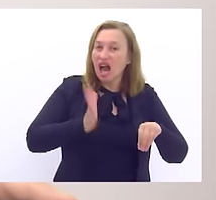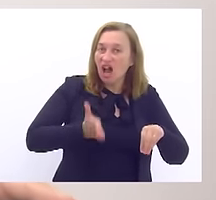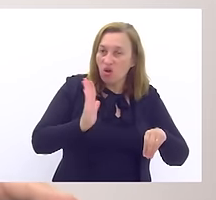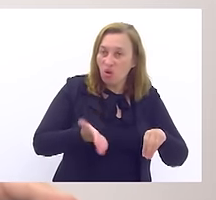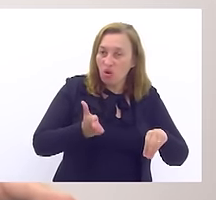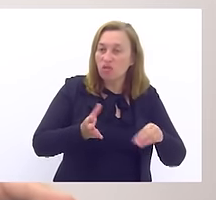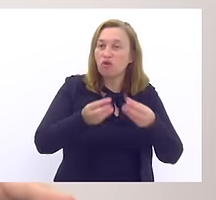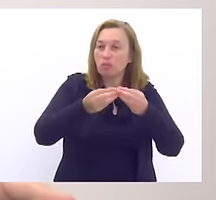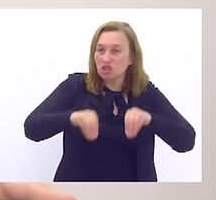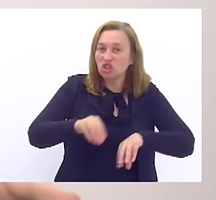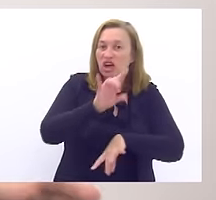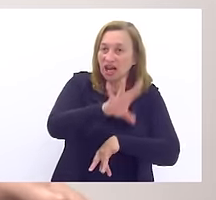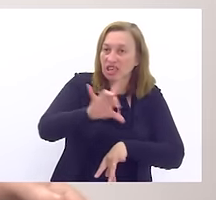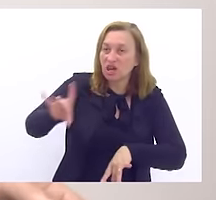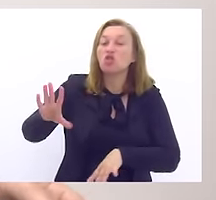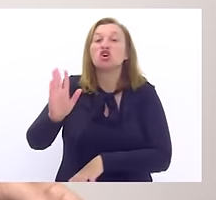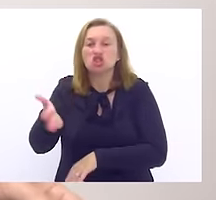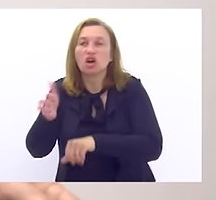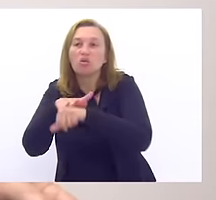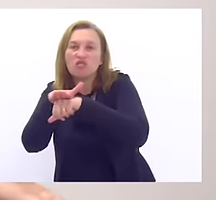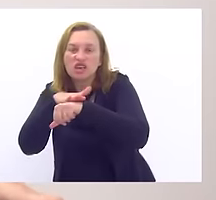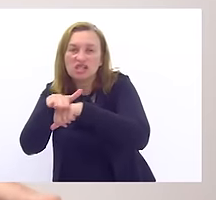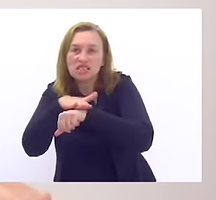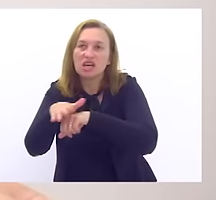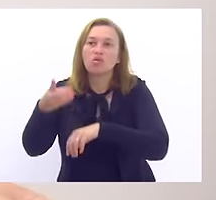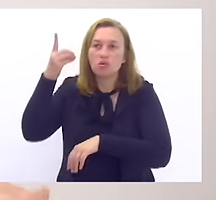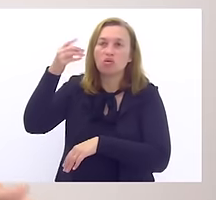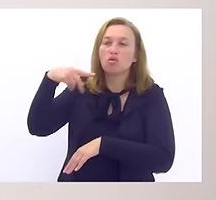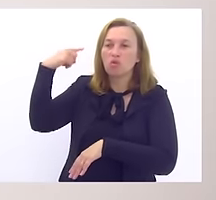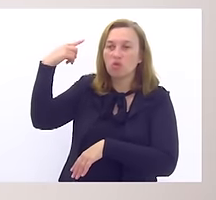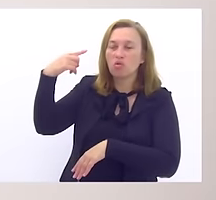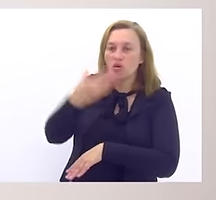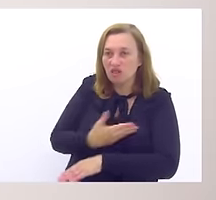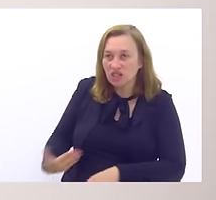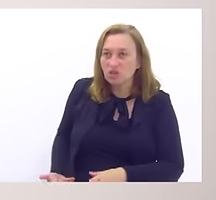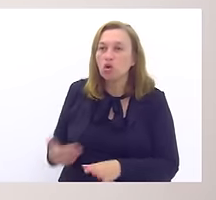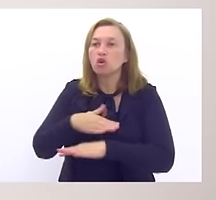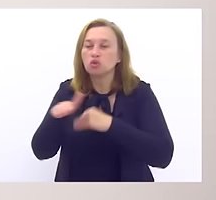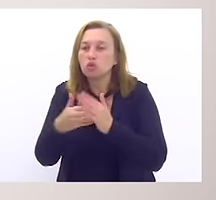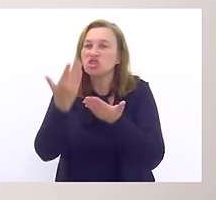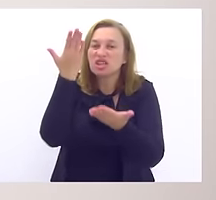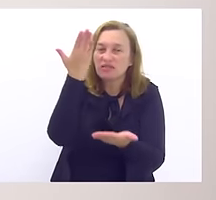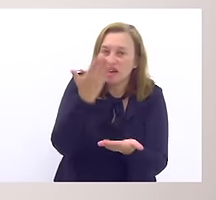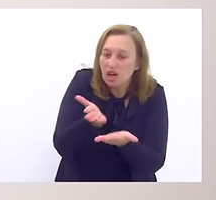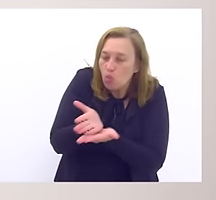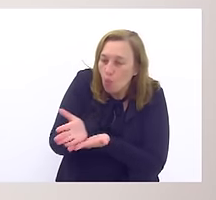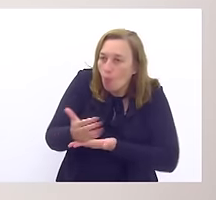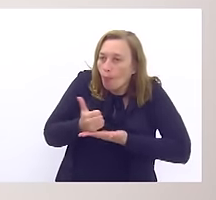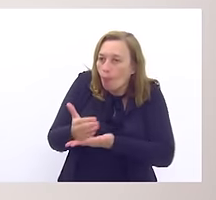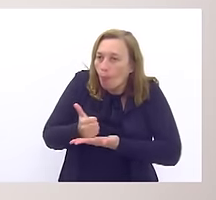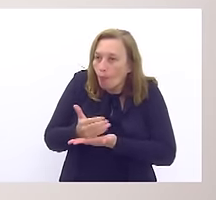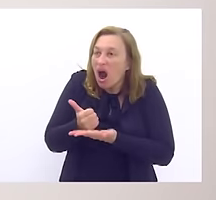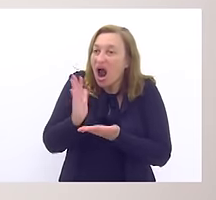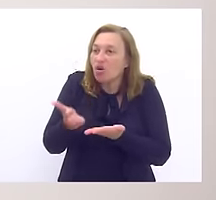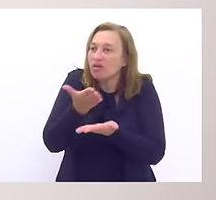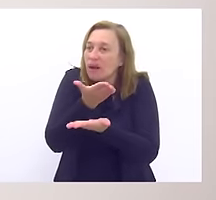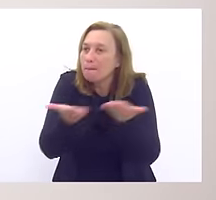conversei com o governador e todo mundo que tava ganhando muito mas vai perder muito de verdade